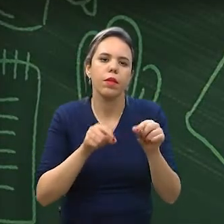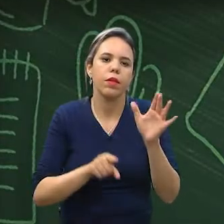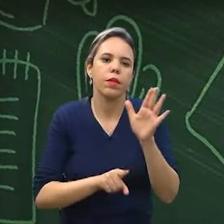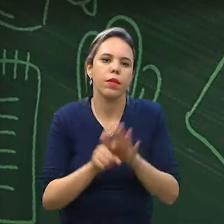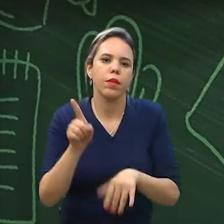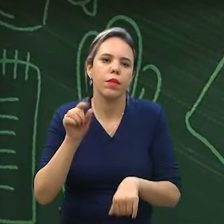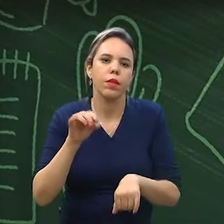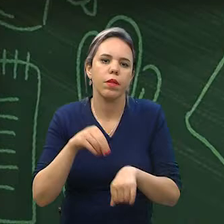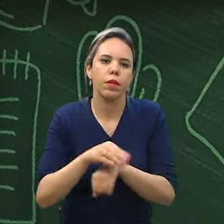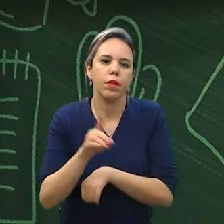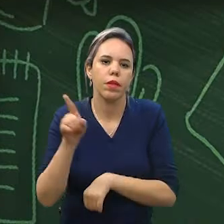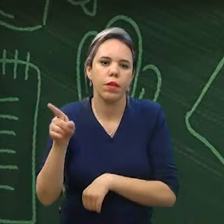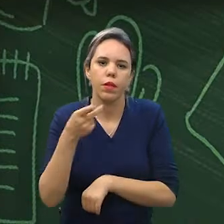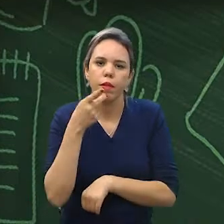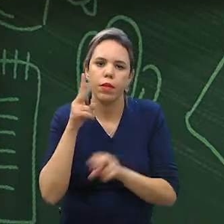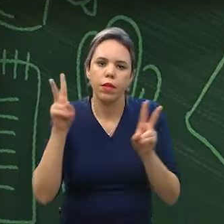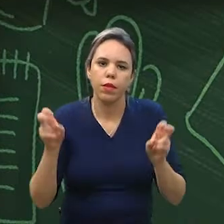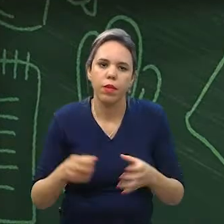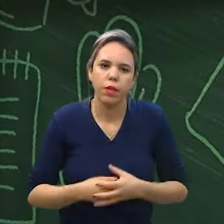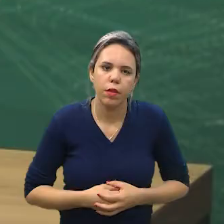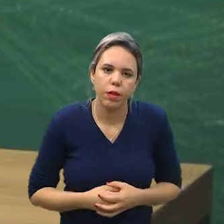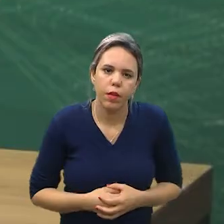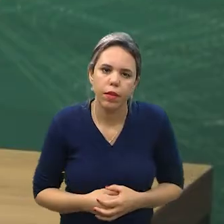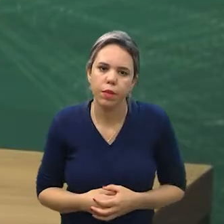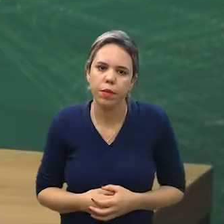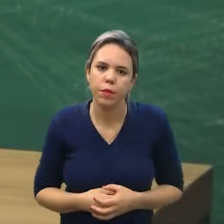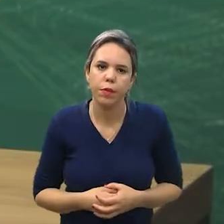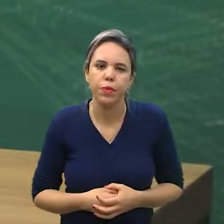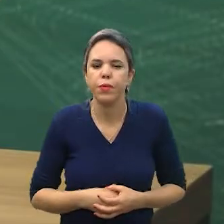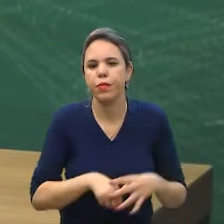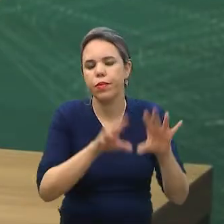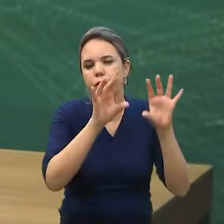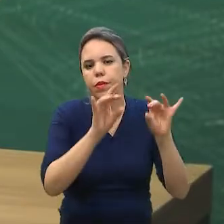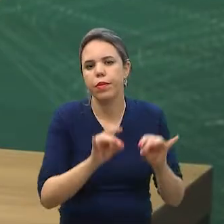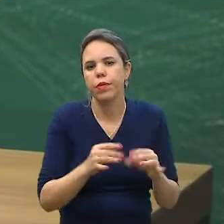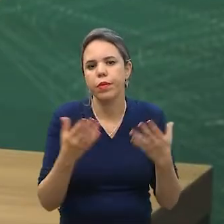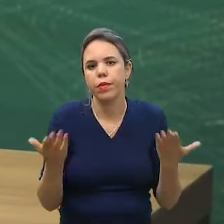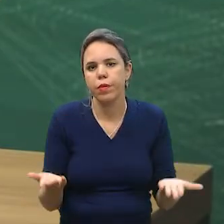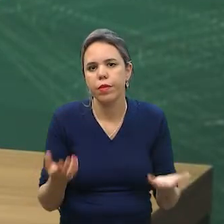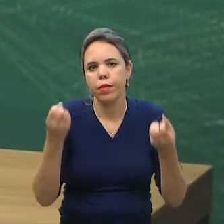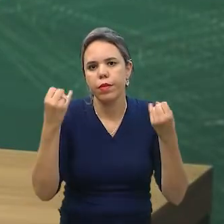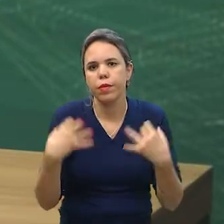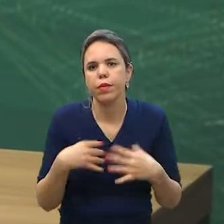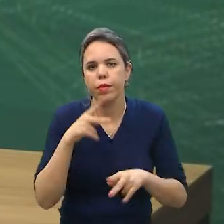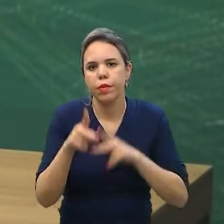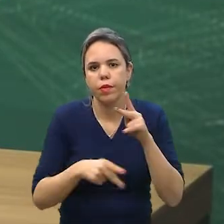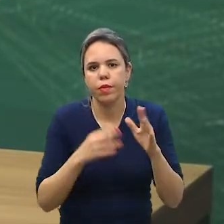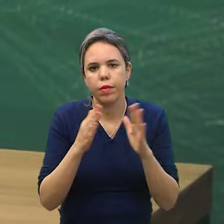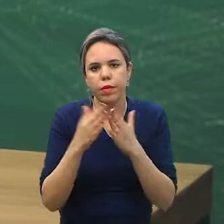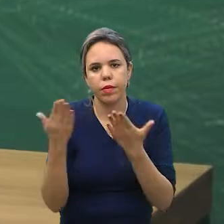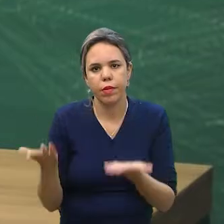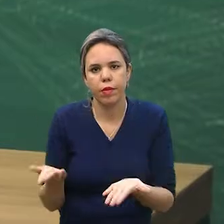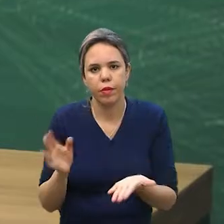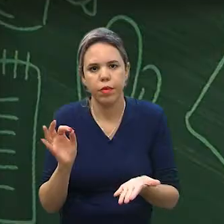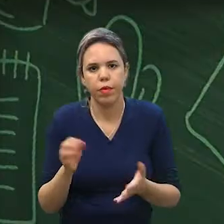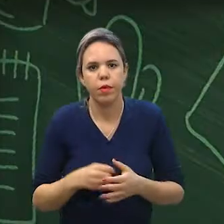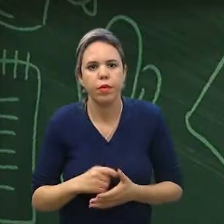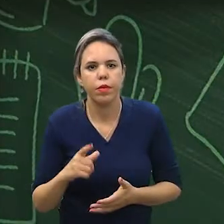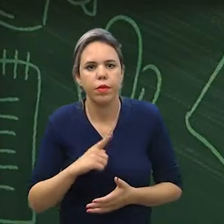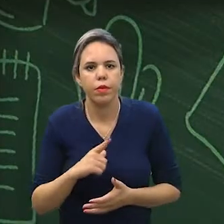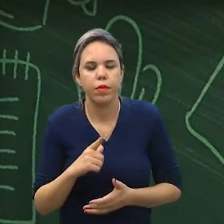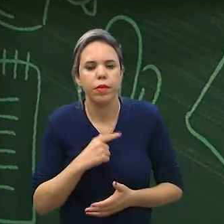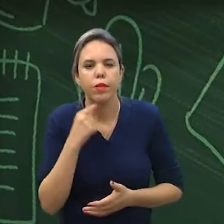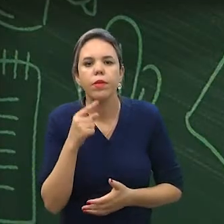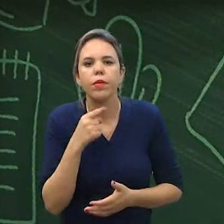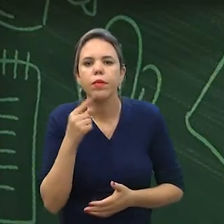aqui que eu gostaria que você falasse com mais detalhes, professor, para explicar para o pessoal de casa que certamente tem esse tipo